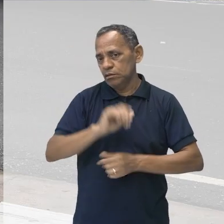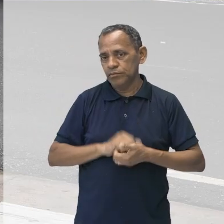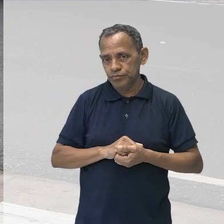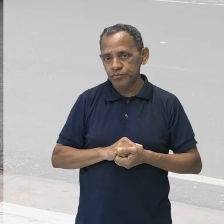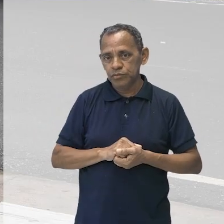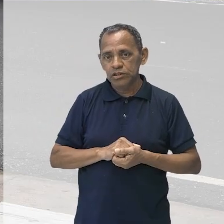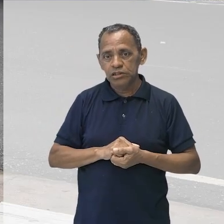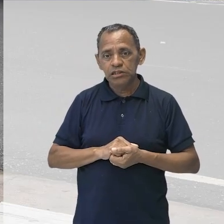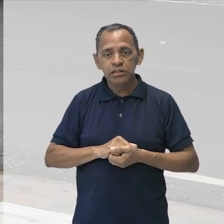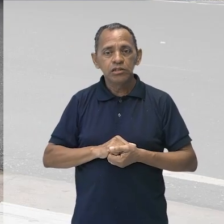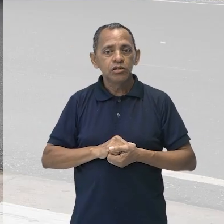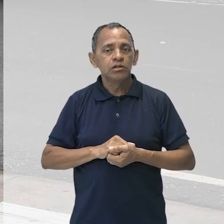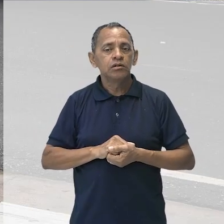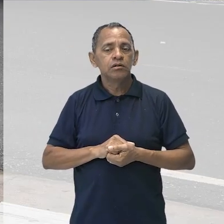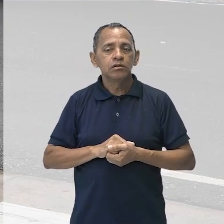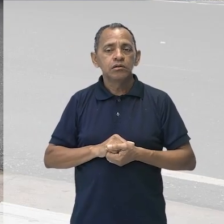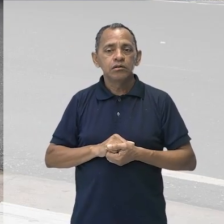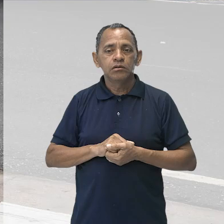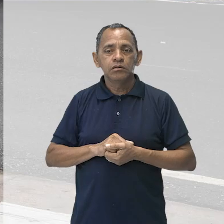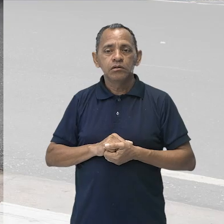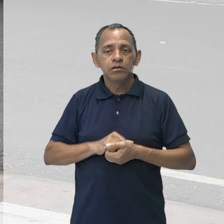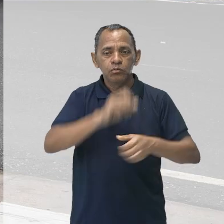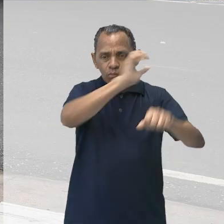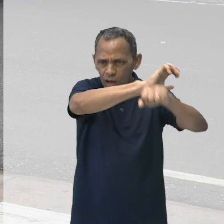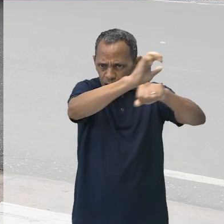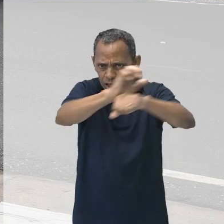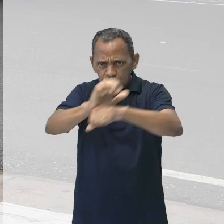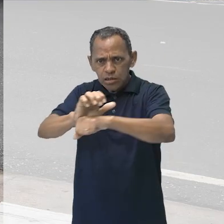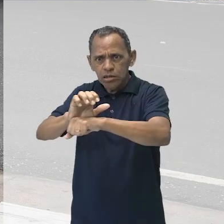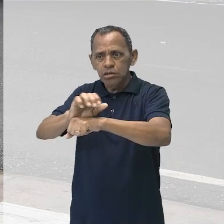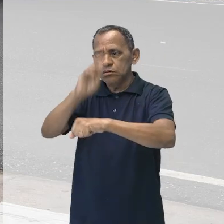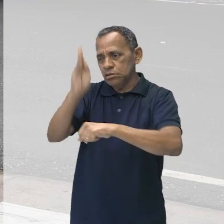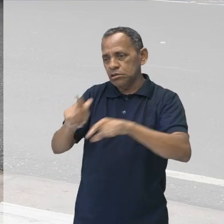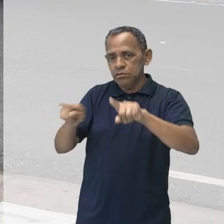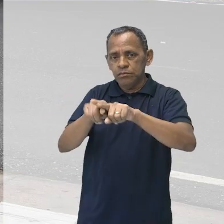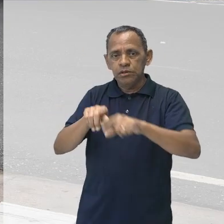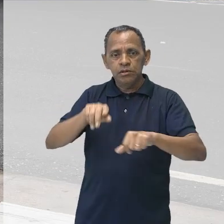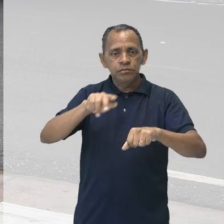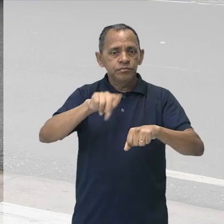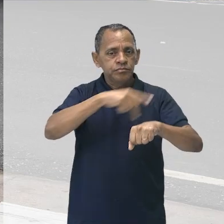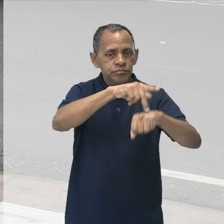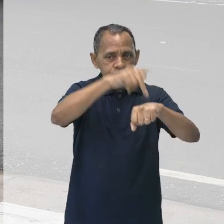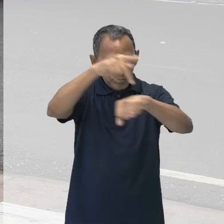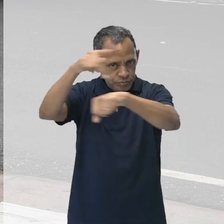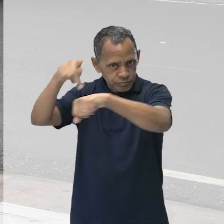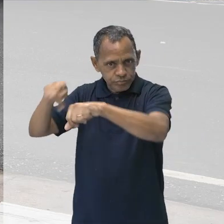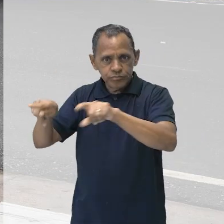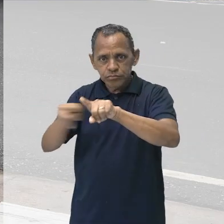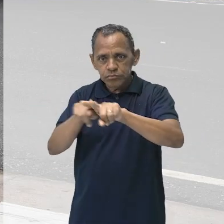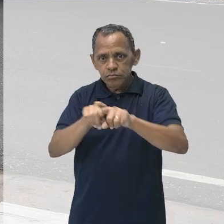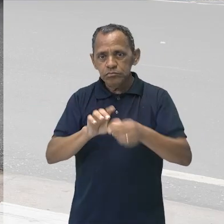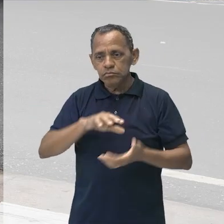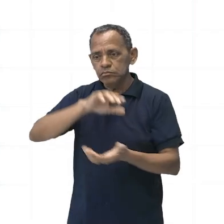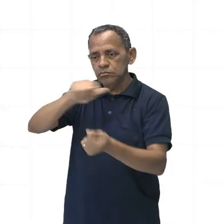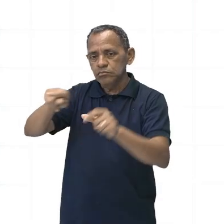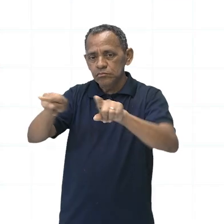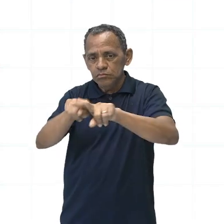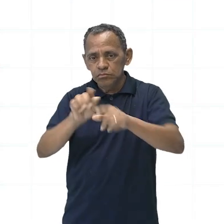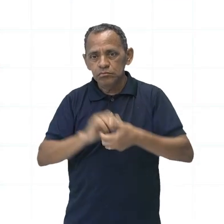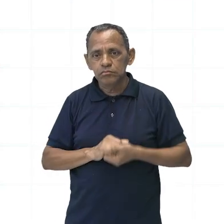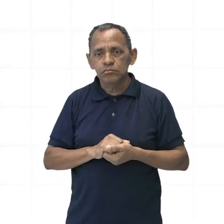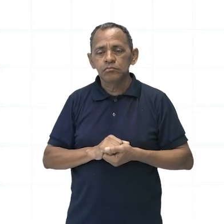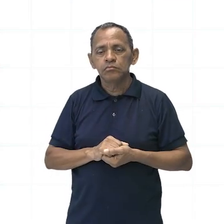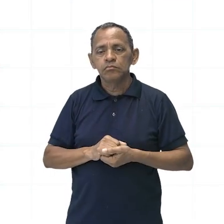estados do Brasil e para o mundo inteiro, ou seja, outros países. Então, vamos falar um pouco sobre o hip hop aqui